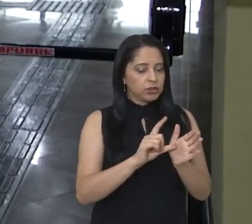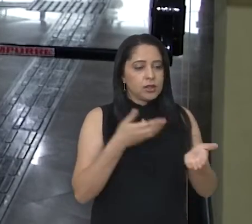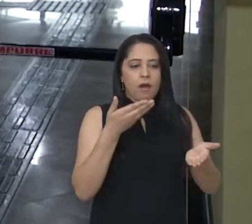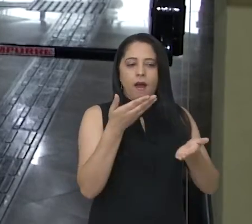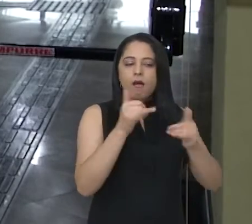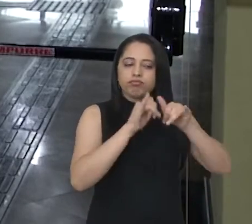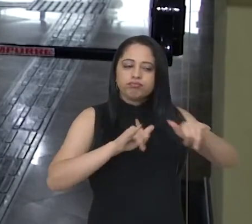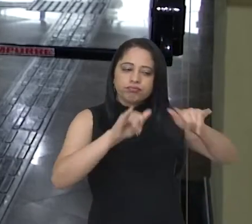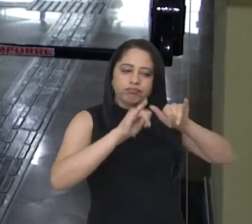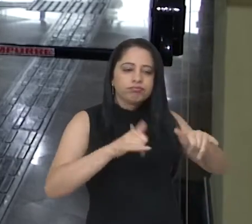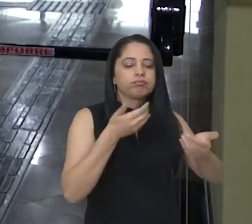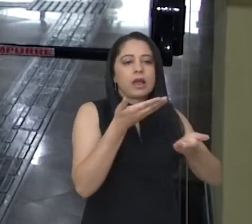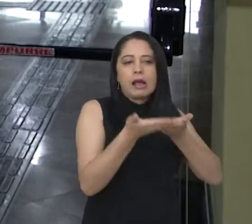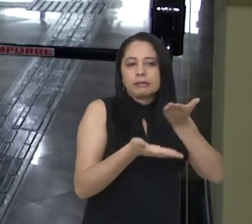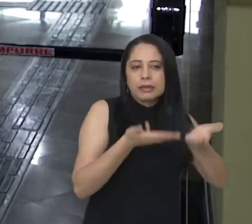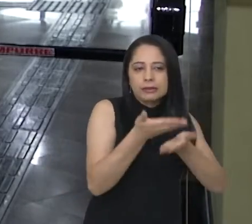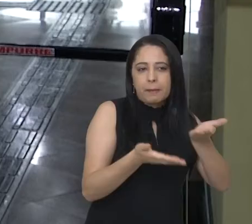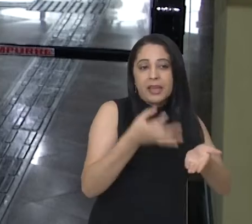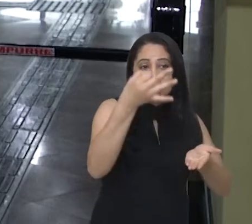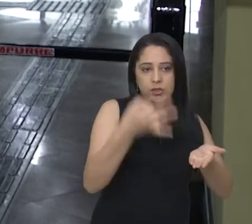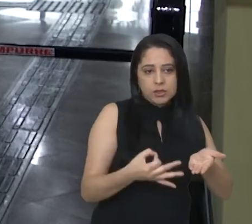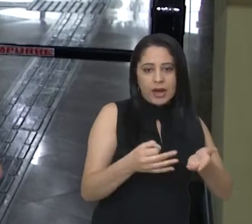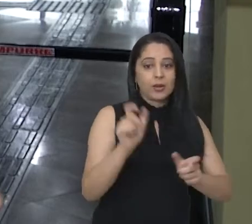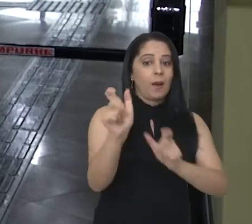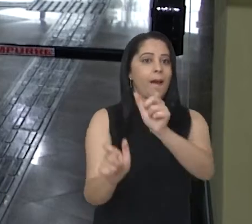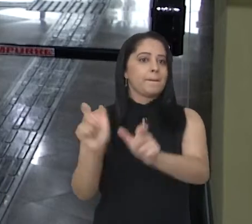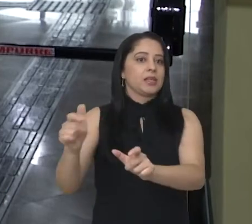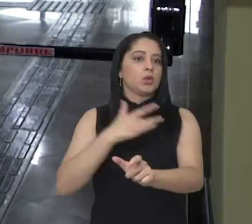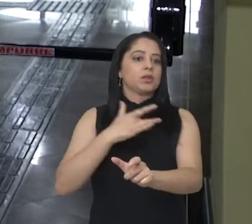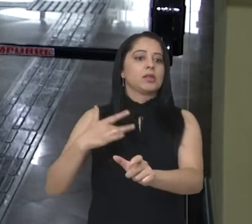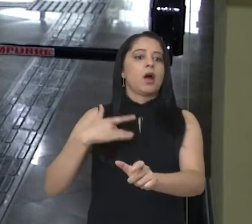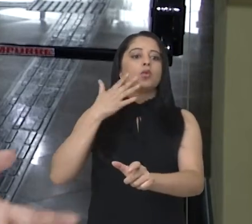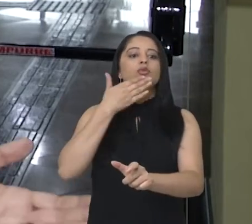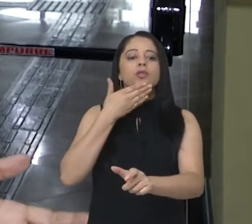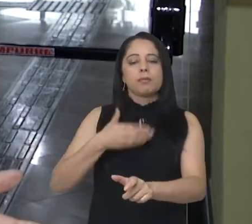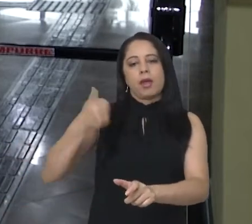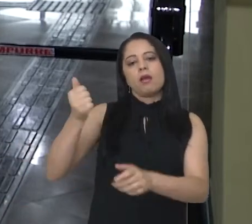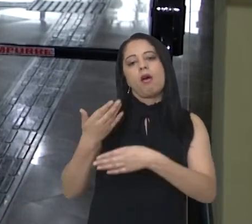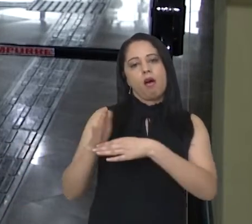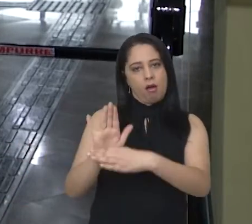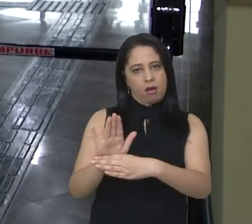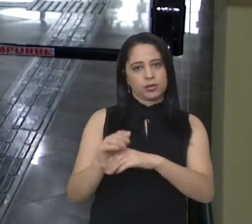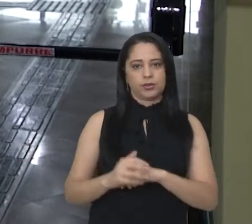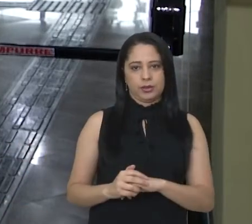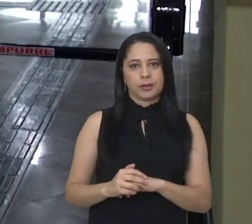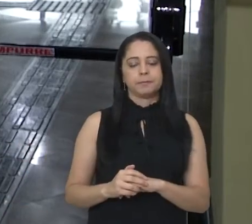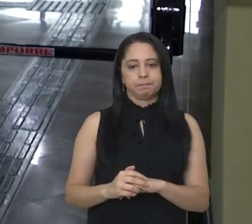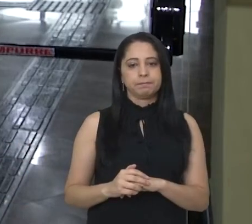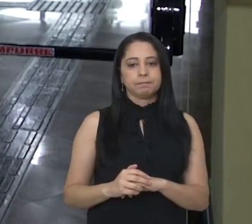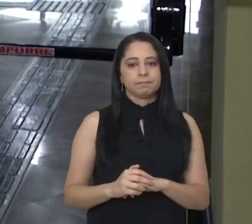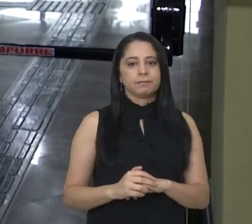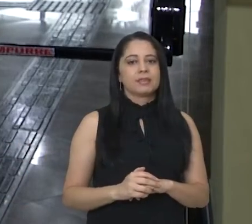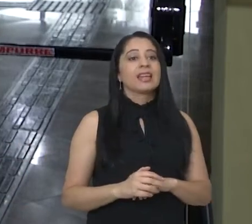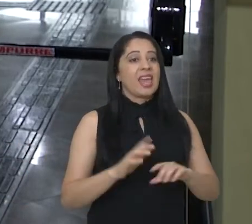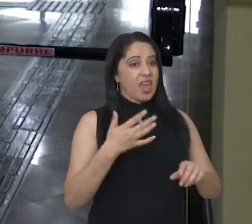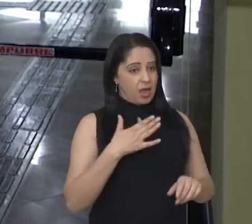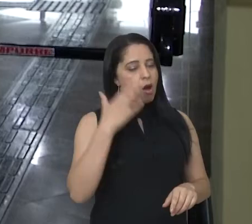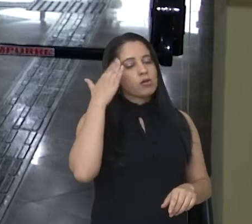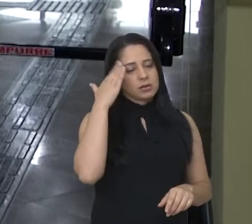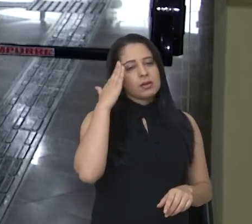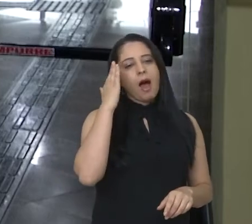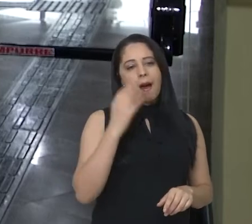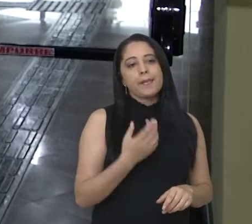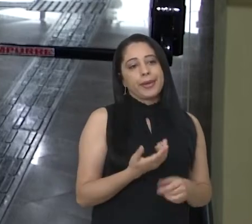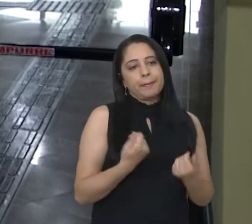trabalho preventivo, melhor é para a saúde da pessoa atingida e também, como a gente fala de política